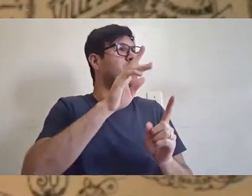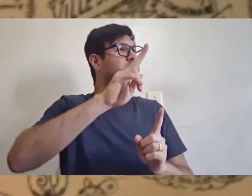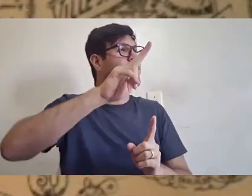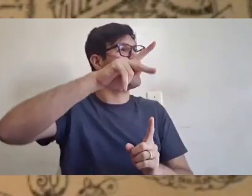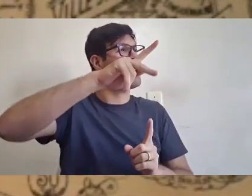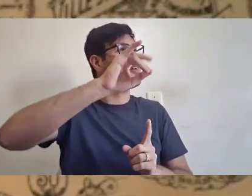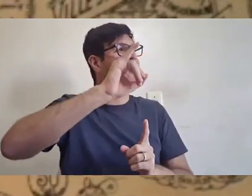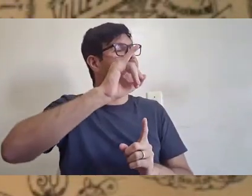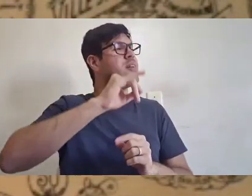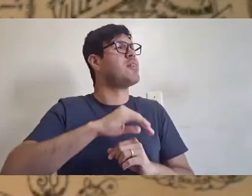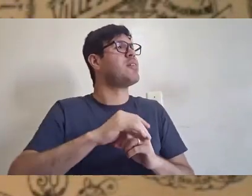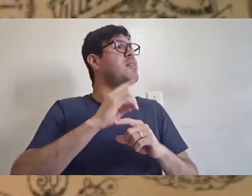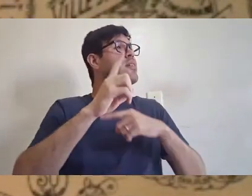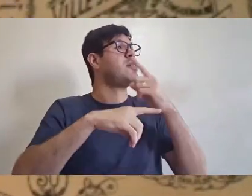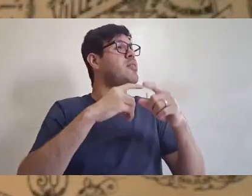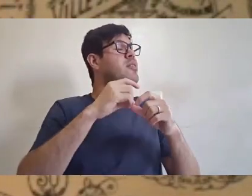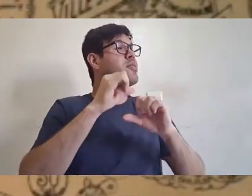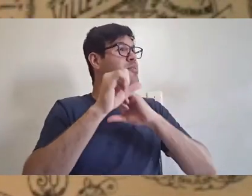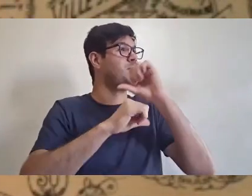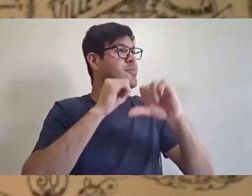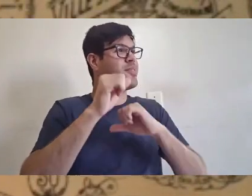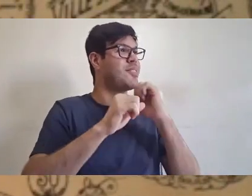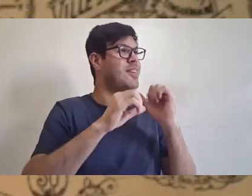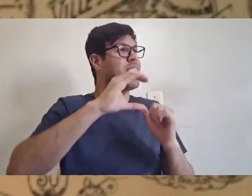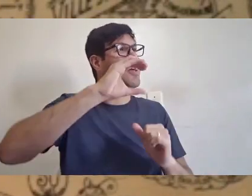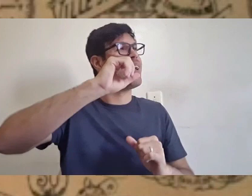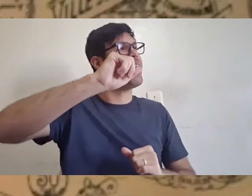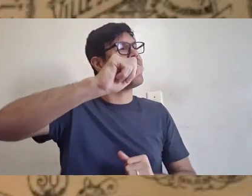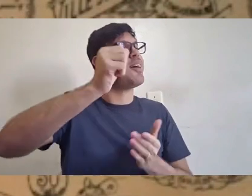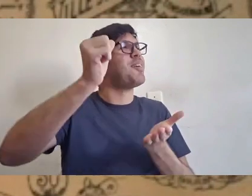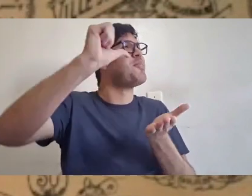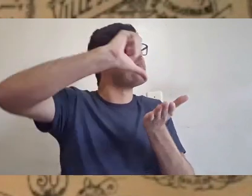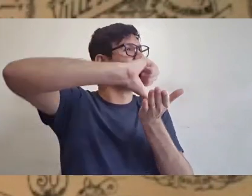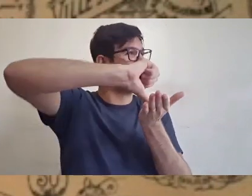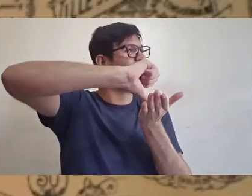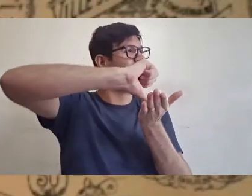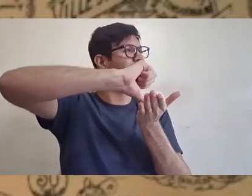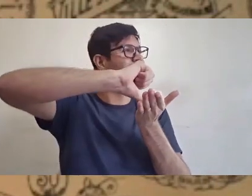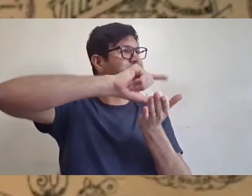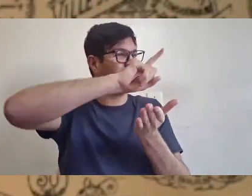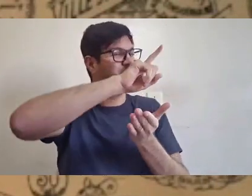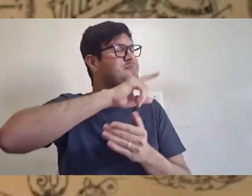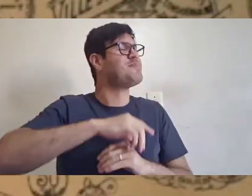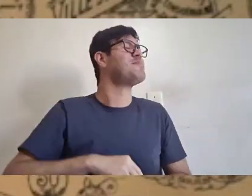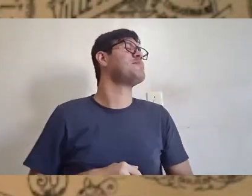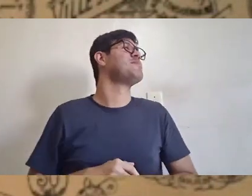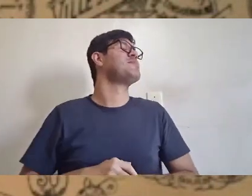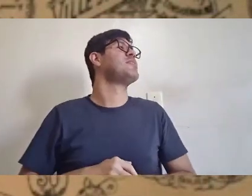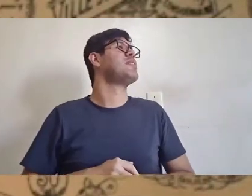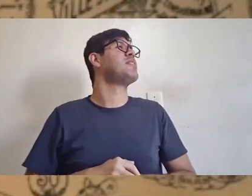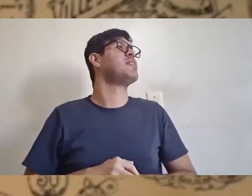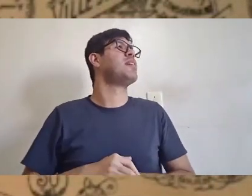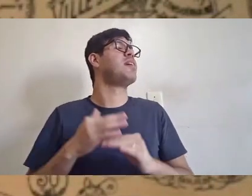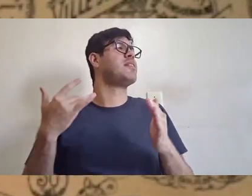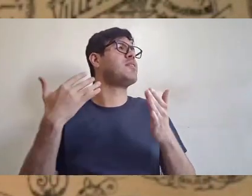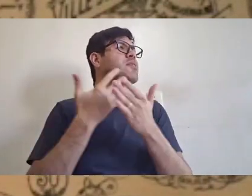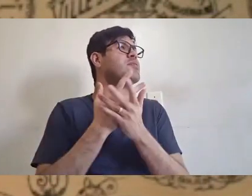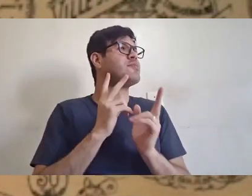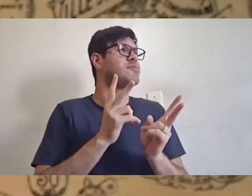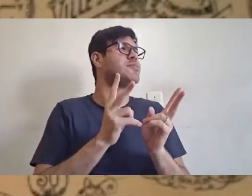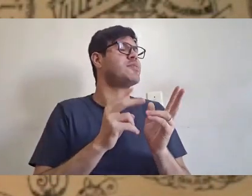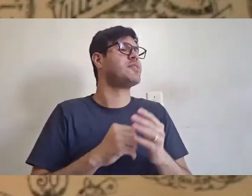e constituiu a Rádio Capital, que existe até hoje. Tem a Capital até hoje. E a